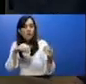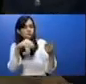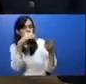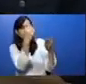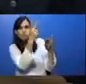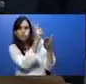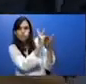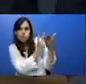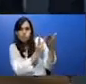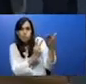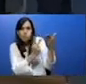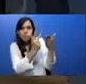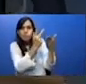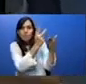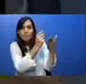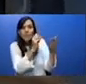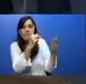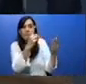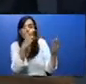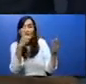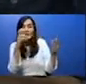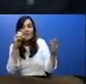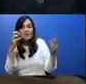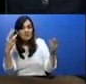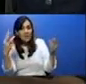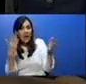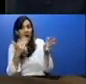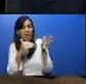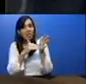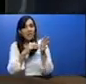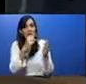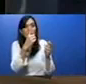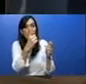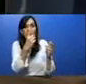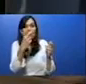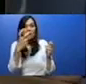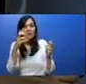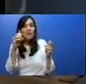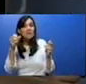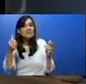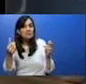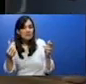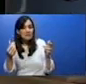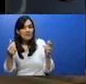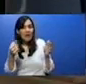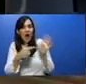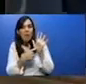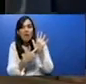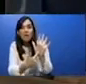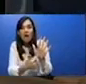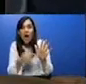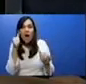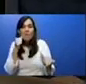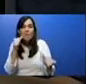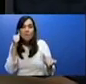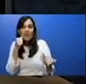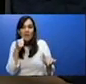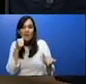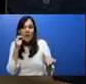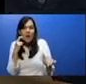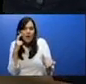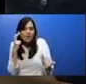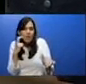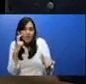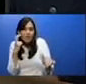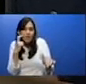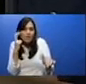entre 1503 e 1506 e representa uma mulher com uma expressão tímida,